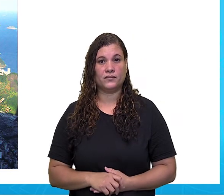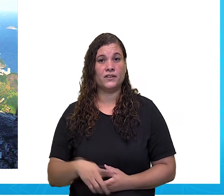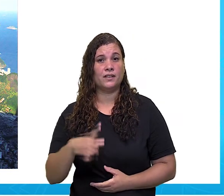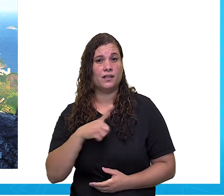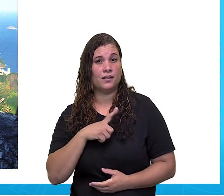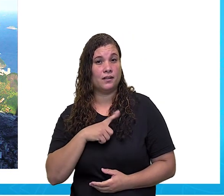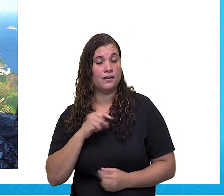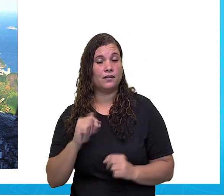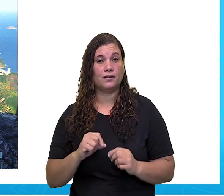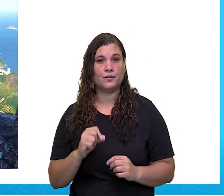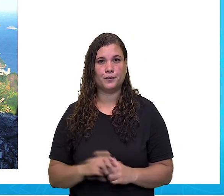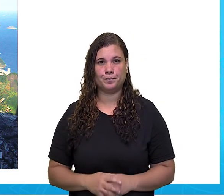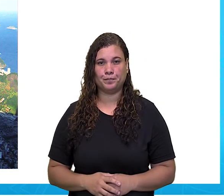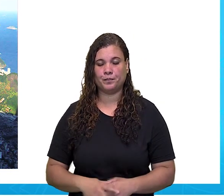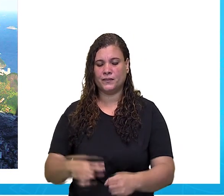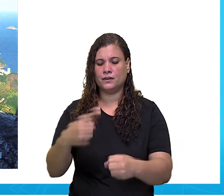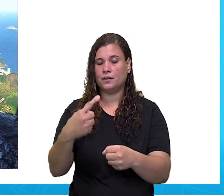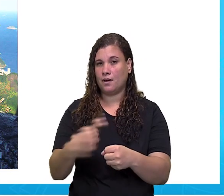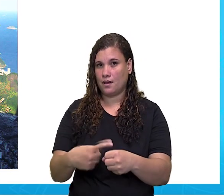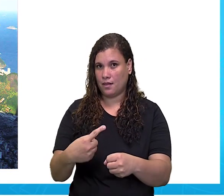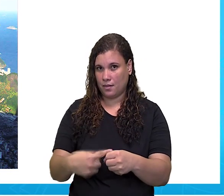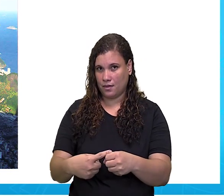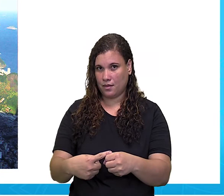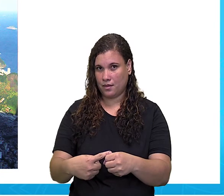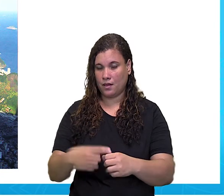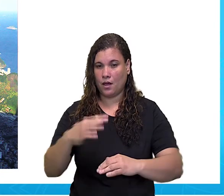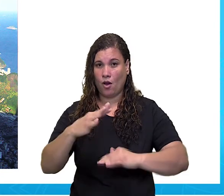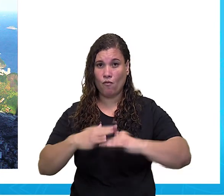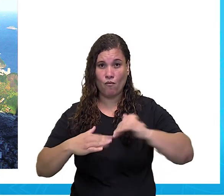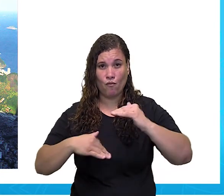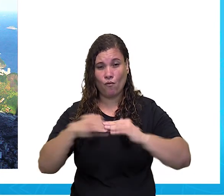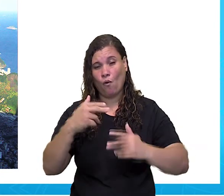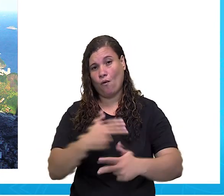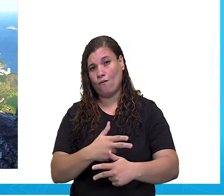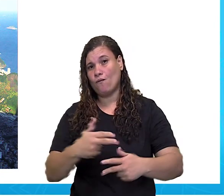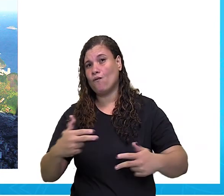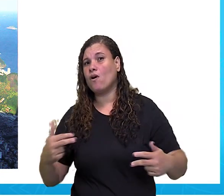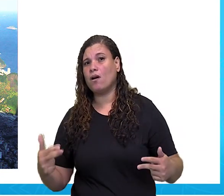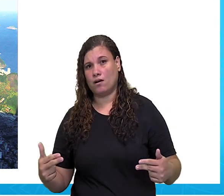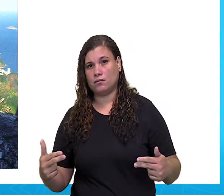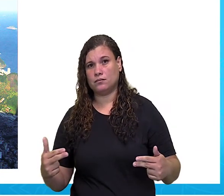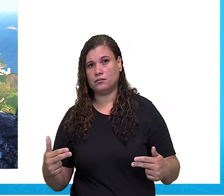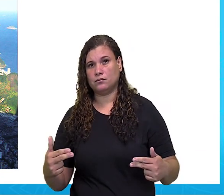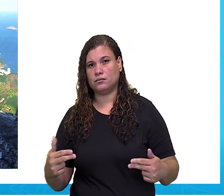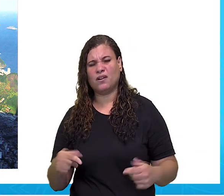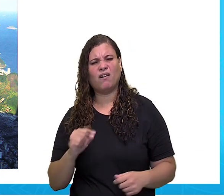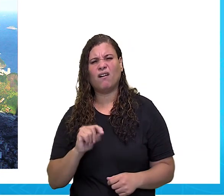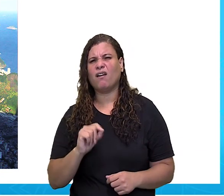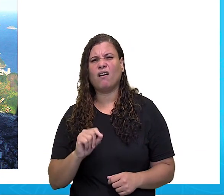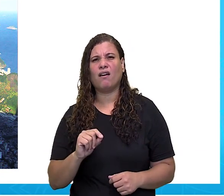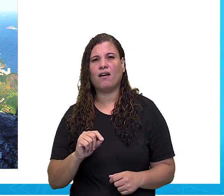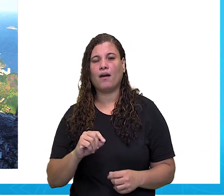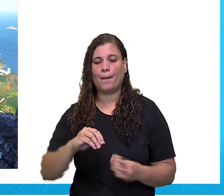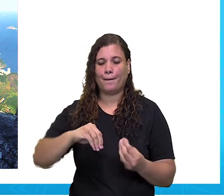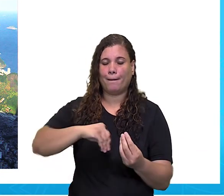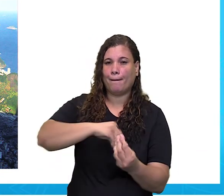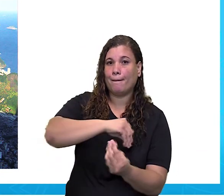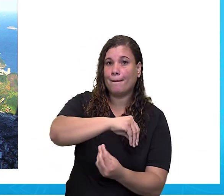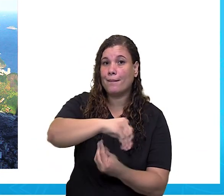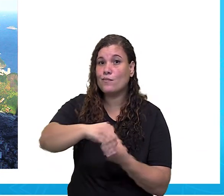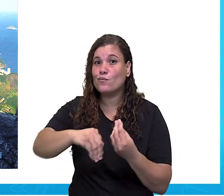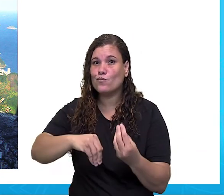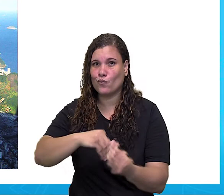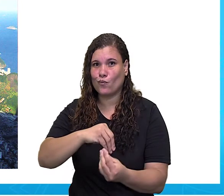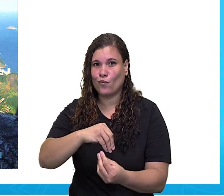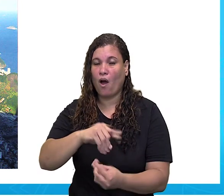Temos também cidades com mais de uma função urbana. São chamadas de multifuncionais, sendo elas mais